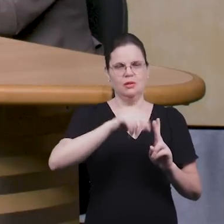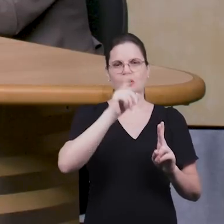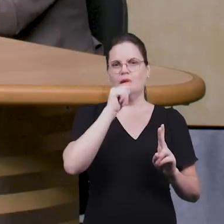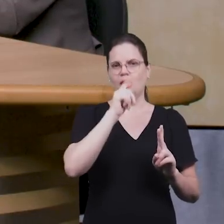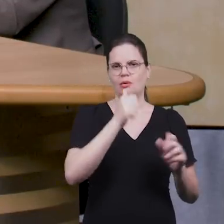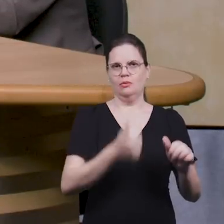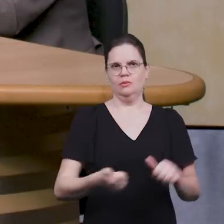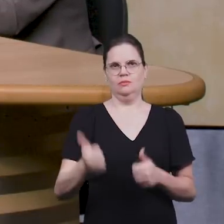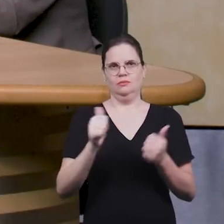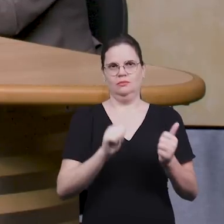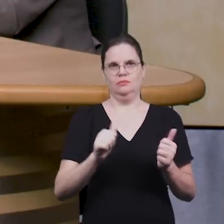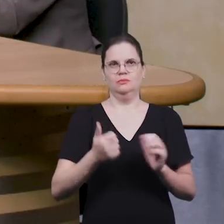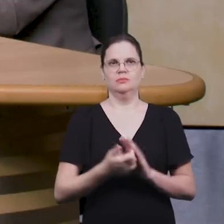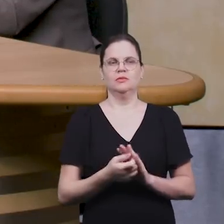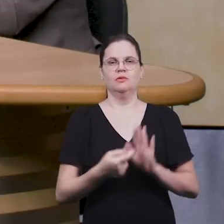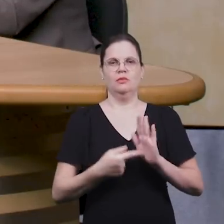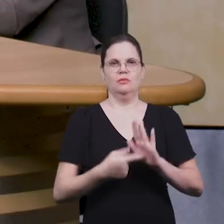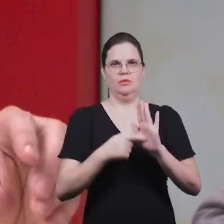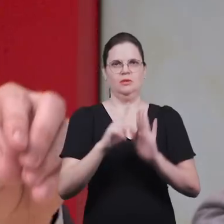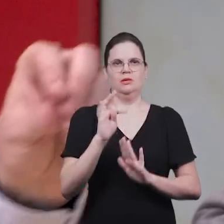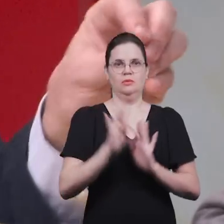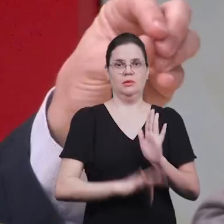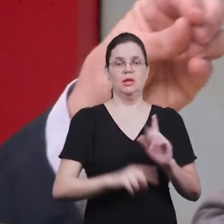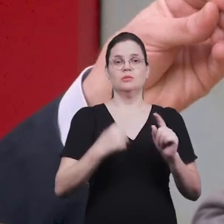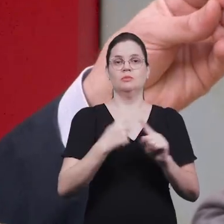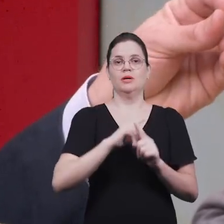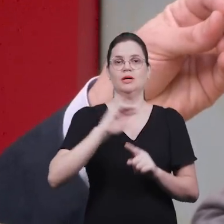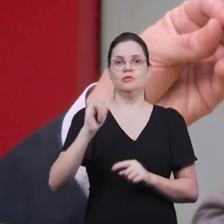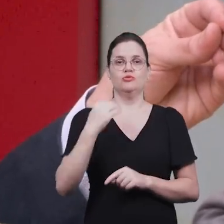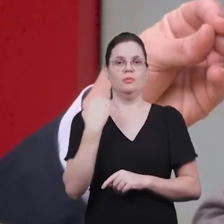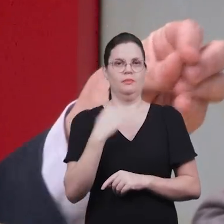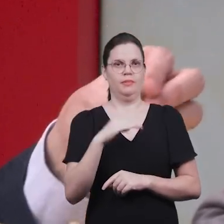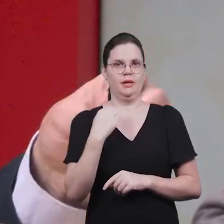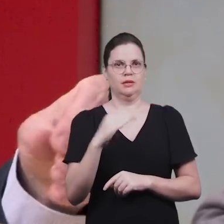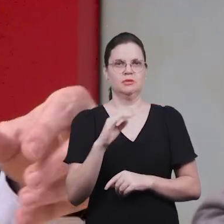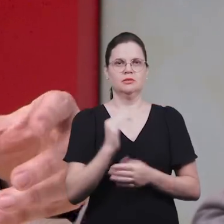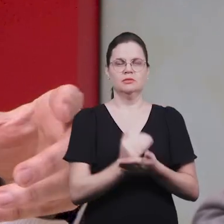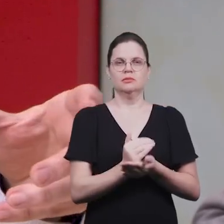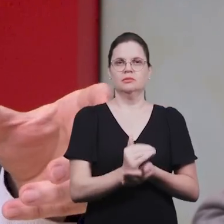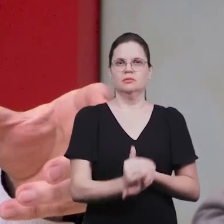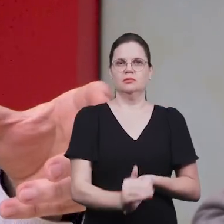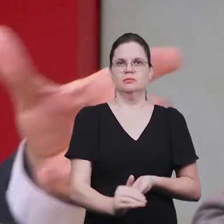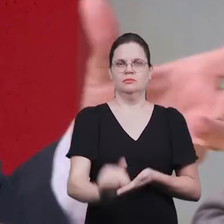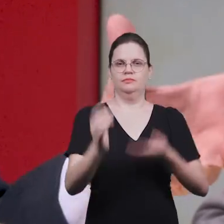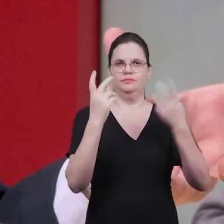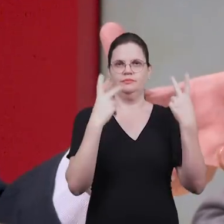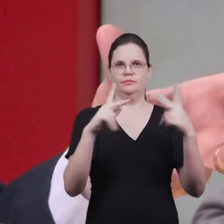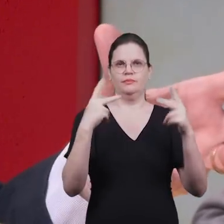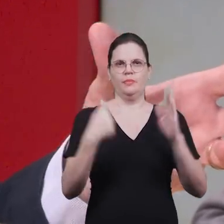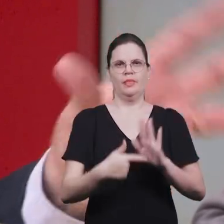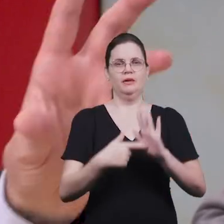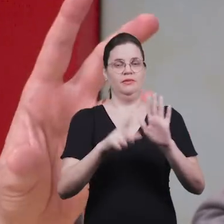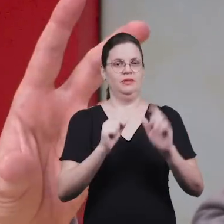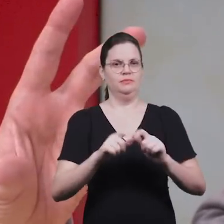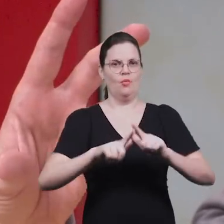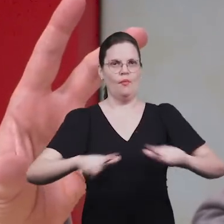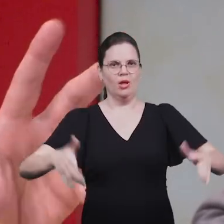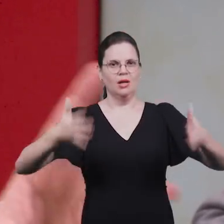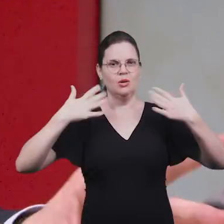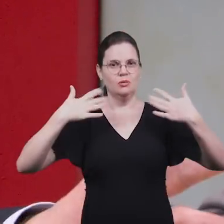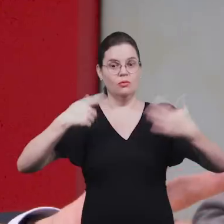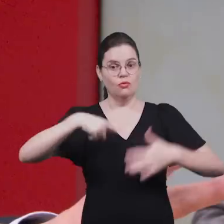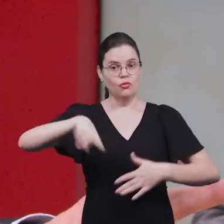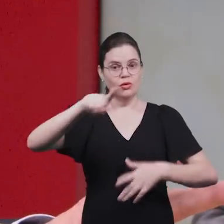Santo, e aqui tem um texto, quando João Batista começou a pregar, ele dizia, no